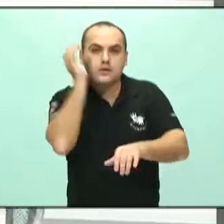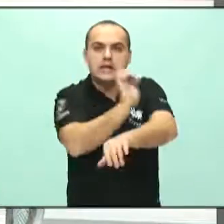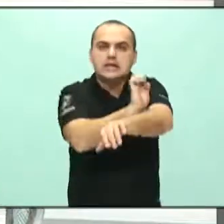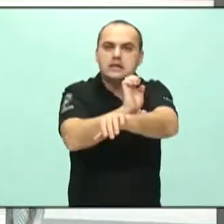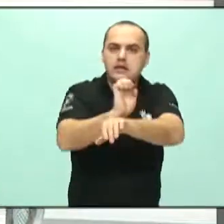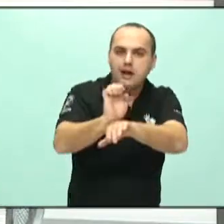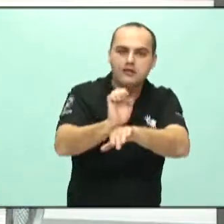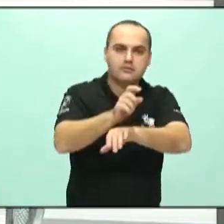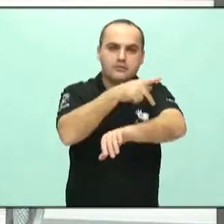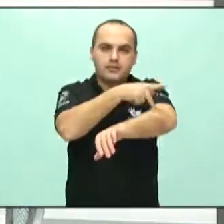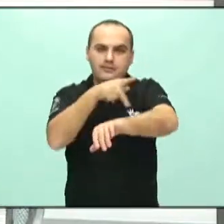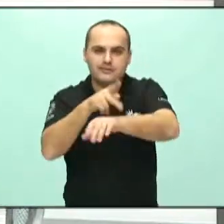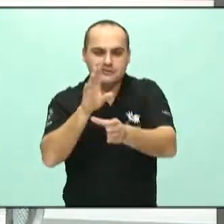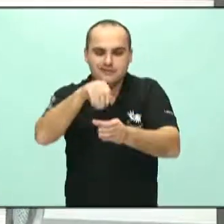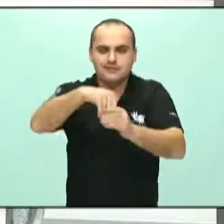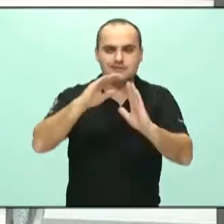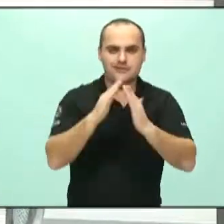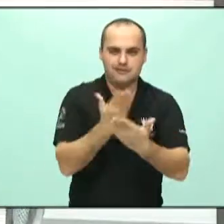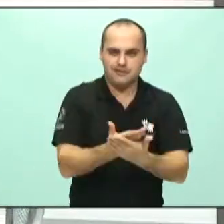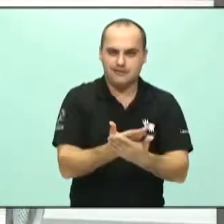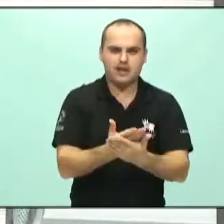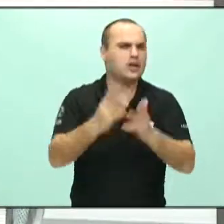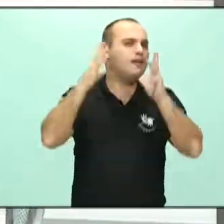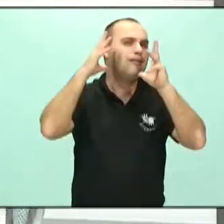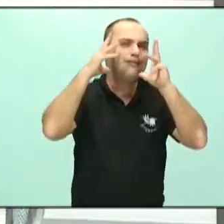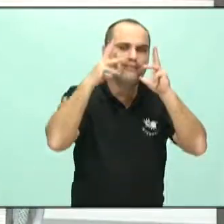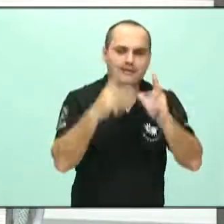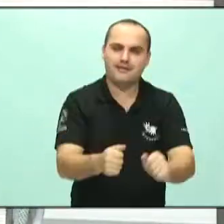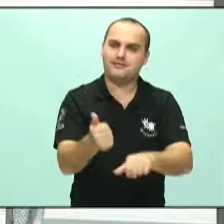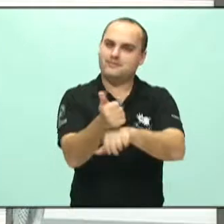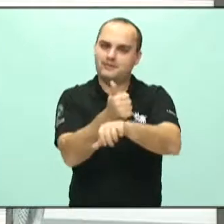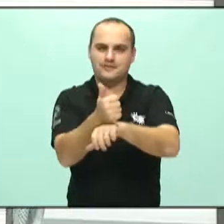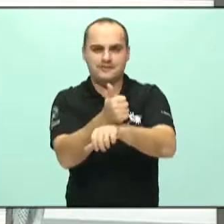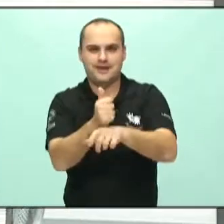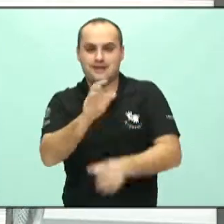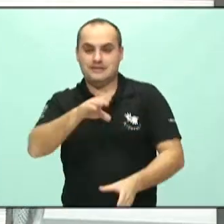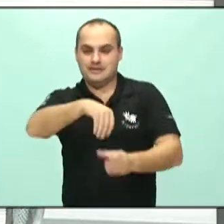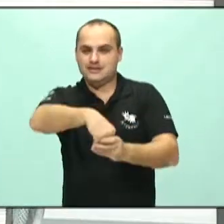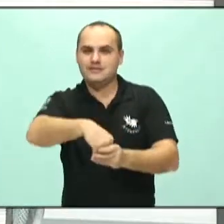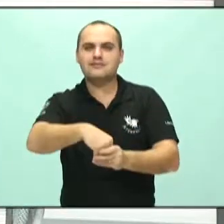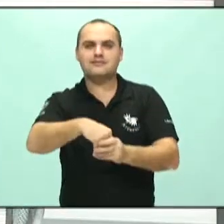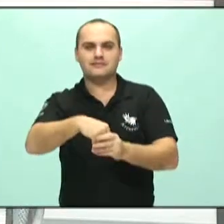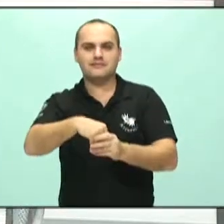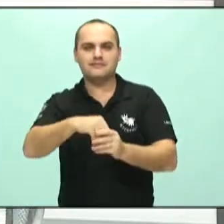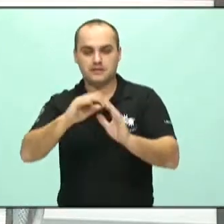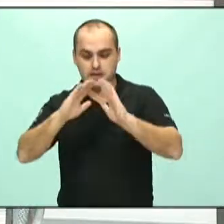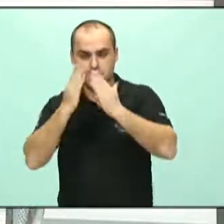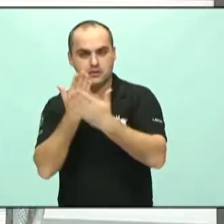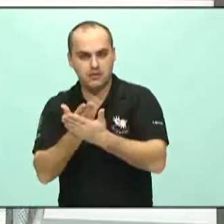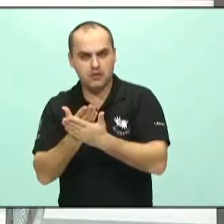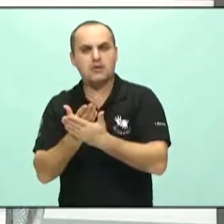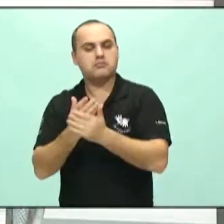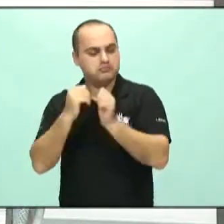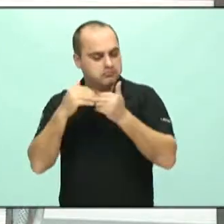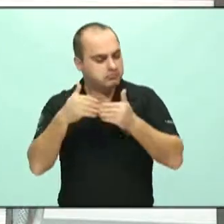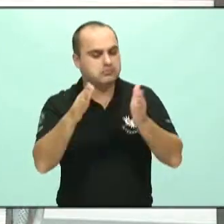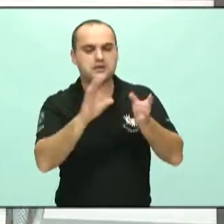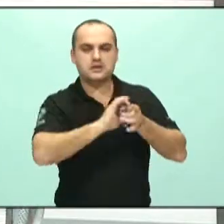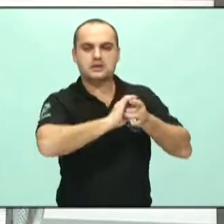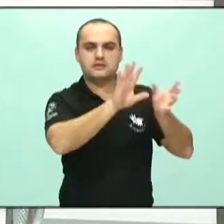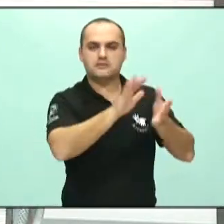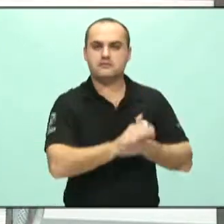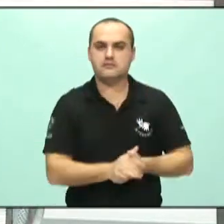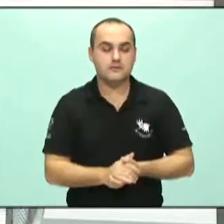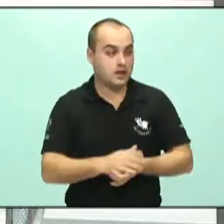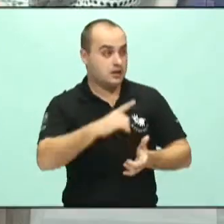profissionais envolvidos na área da educação está aberta a participação, né? Instituições também, né? Sim, a